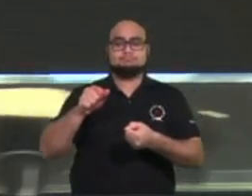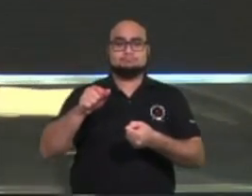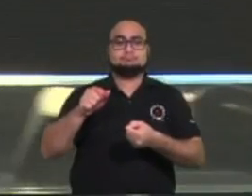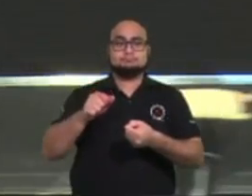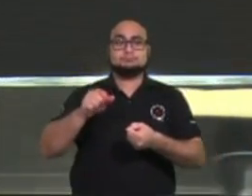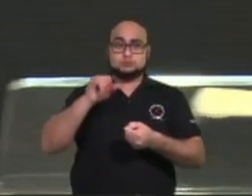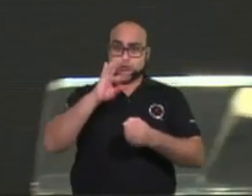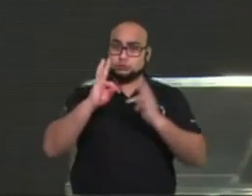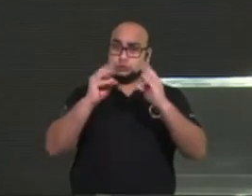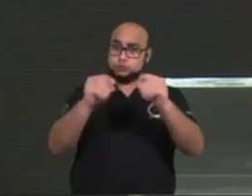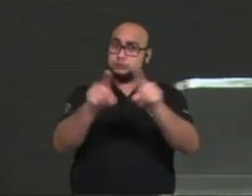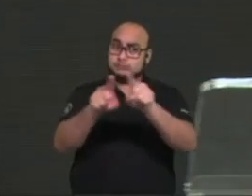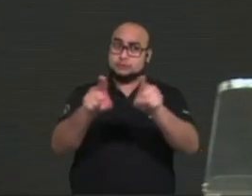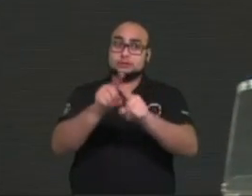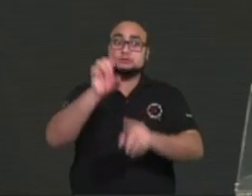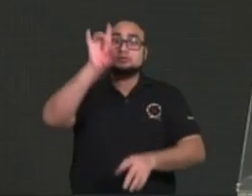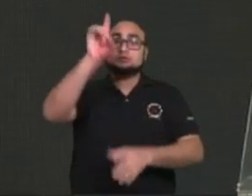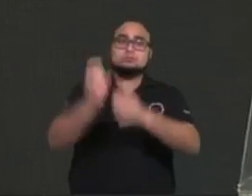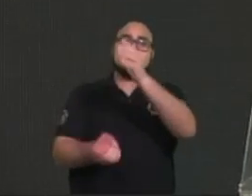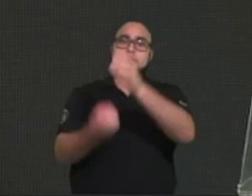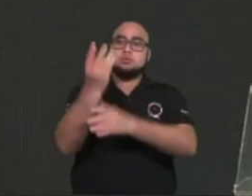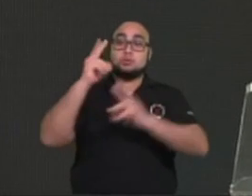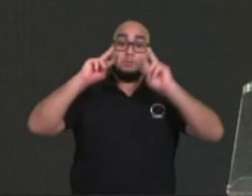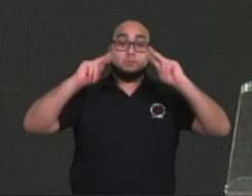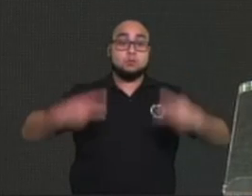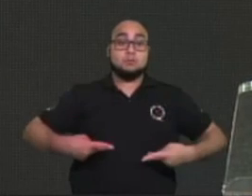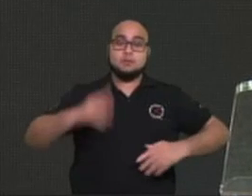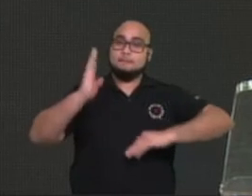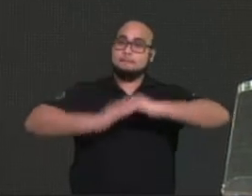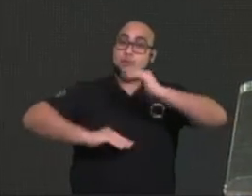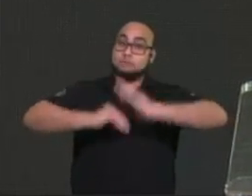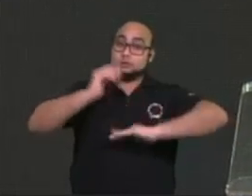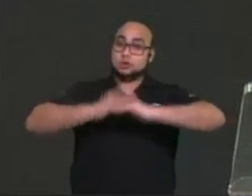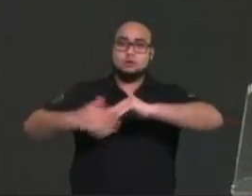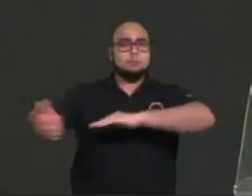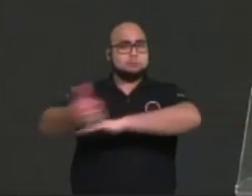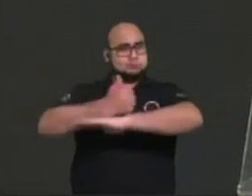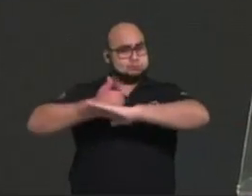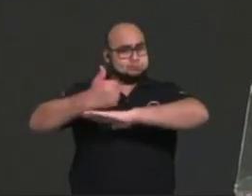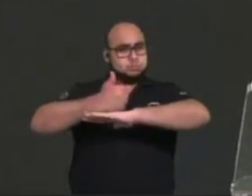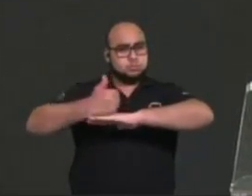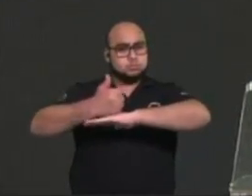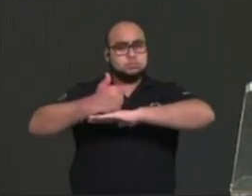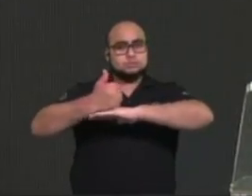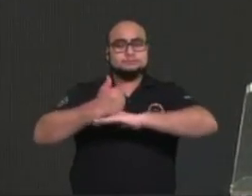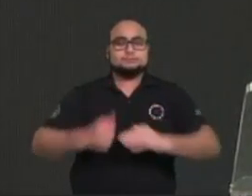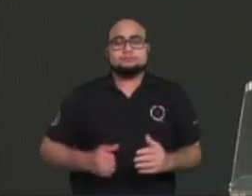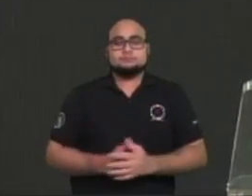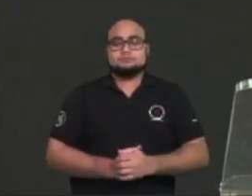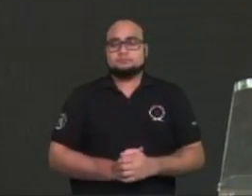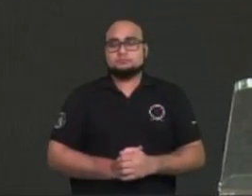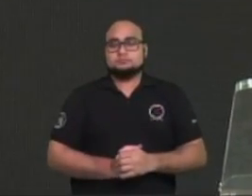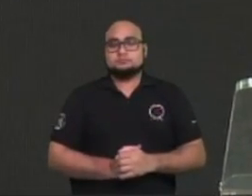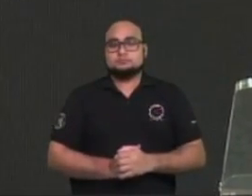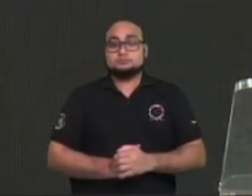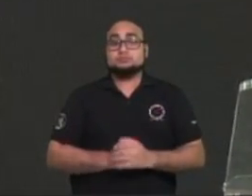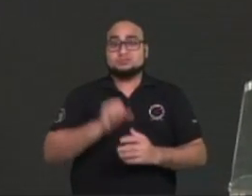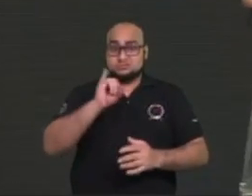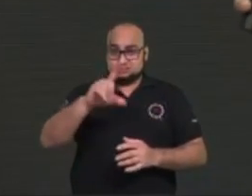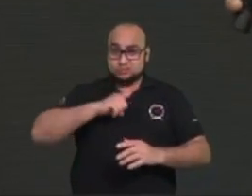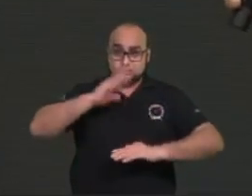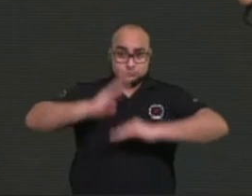Deus fez um ser humano com aptidões e talentos se você tem